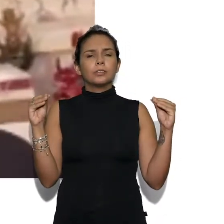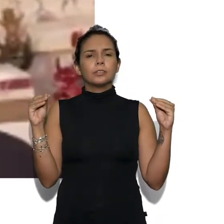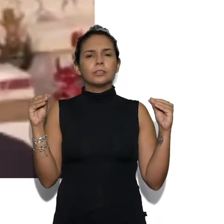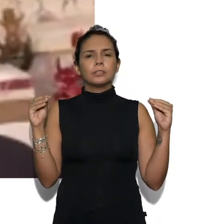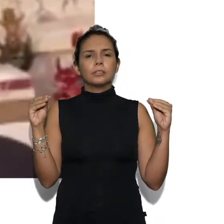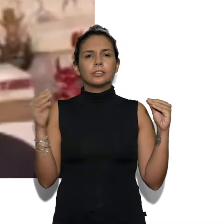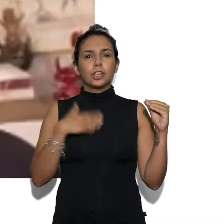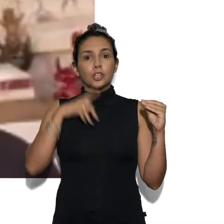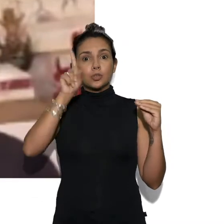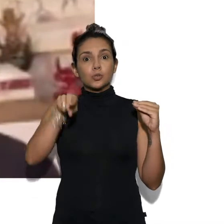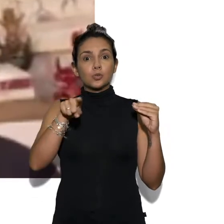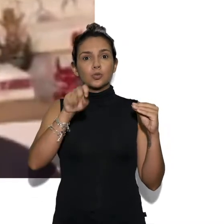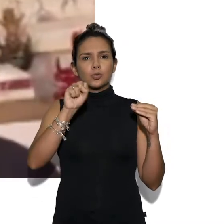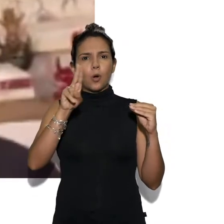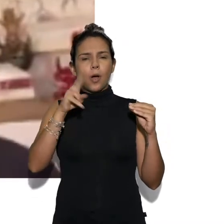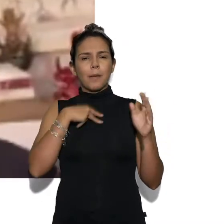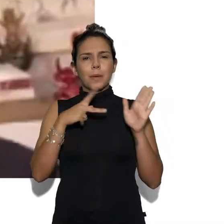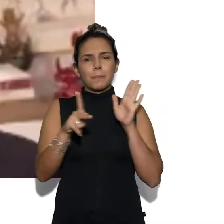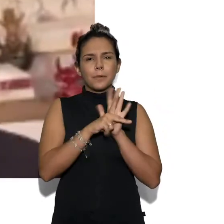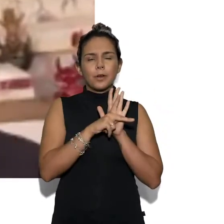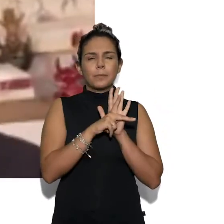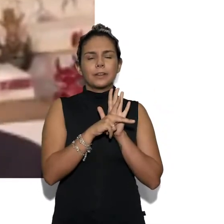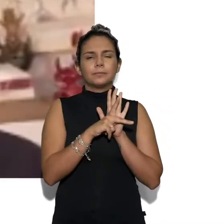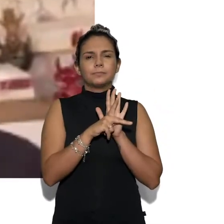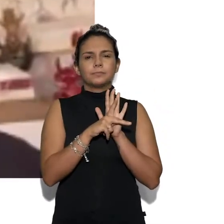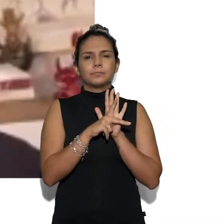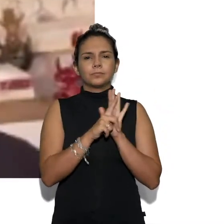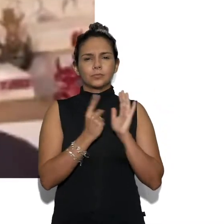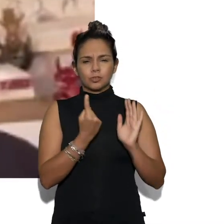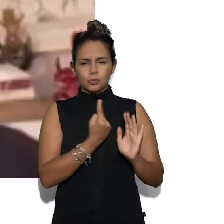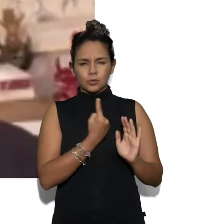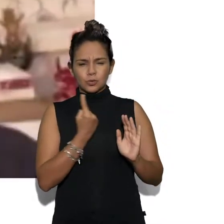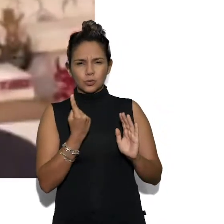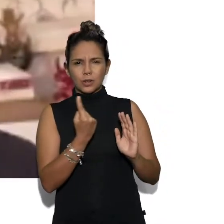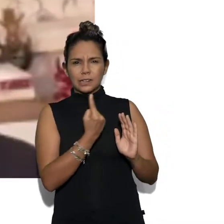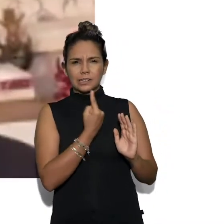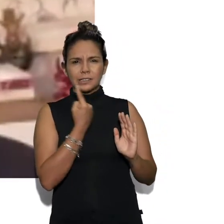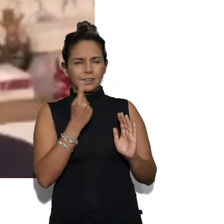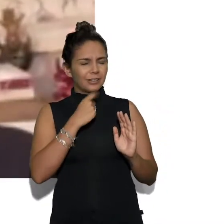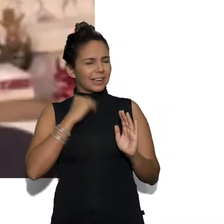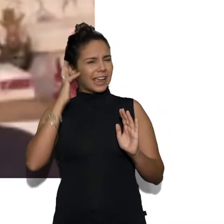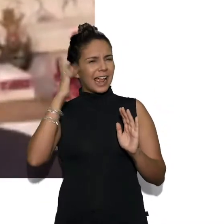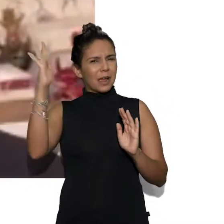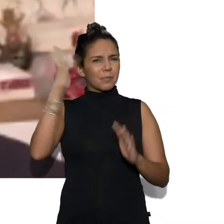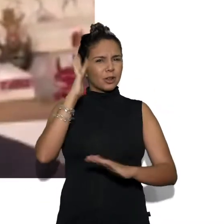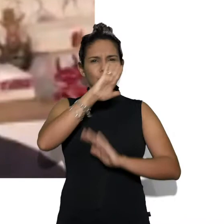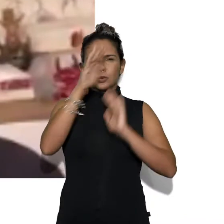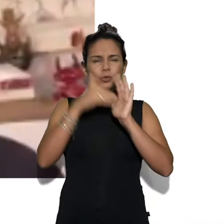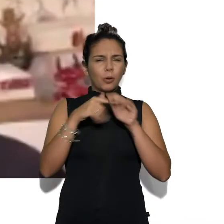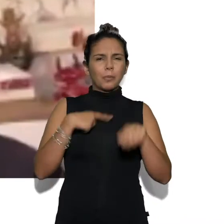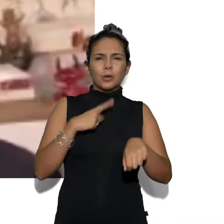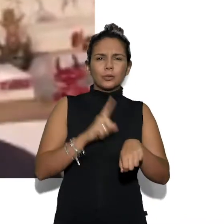ao que sou, entregue à minha própria solidão. Precisei de imaginar, todo o meu tempo é todo